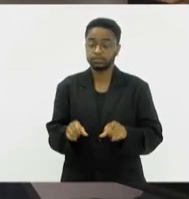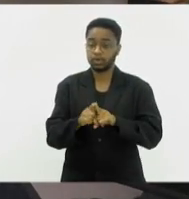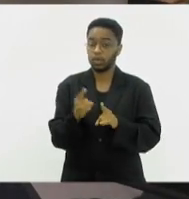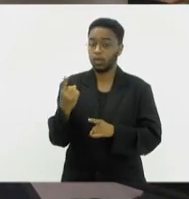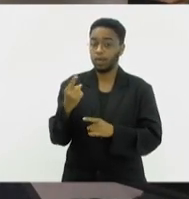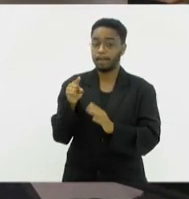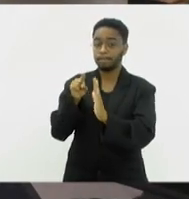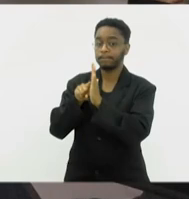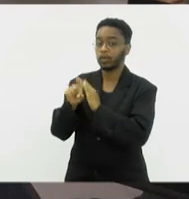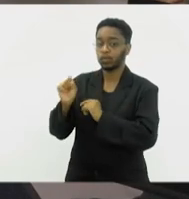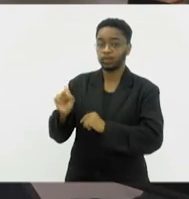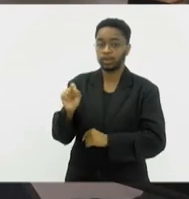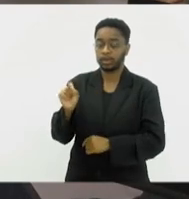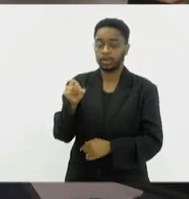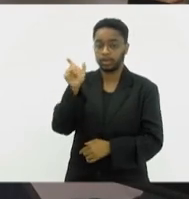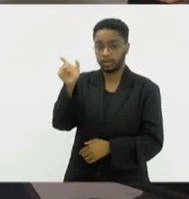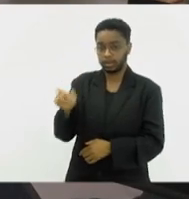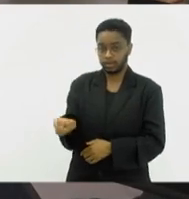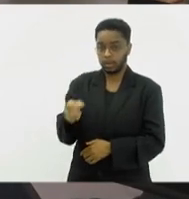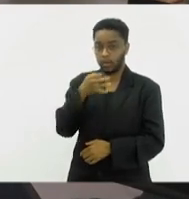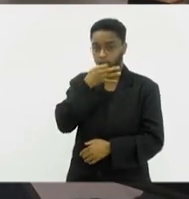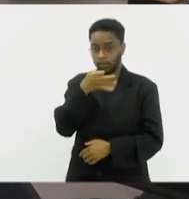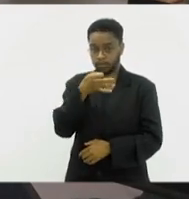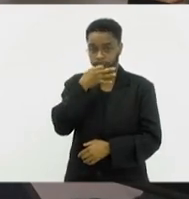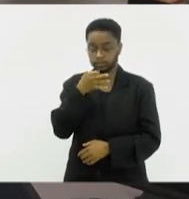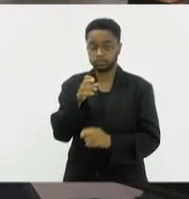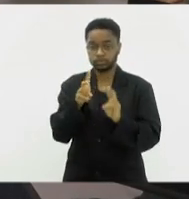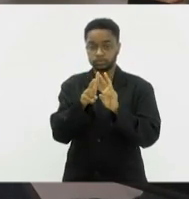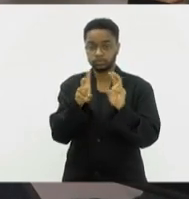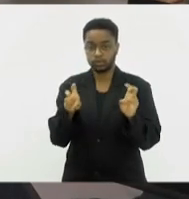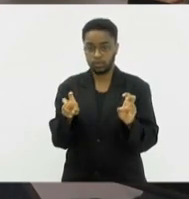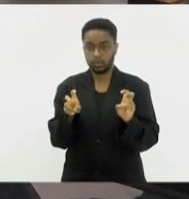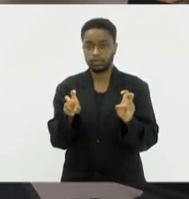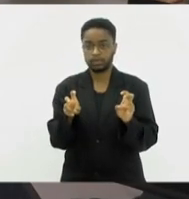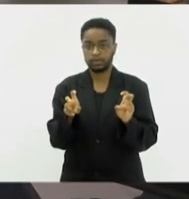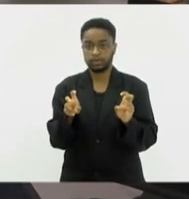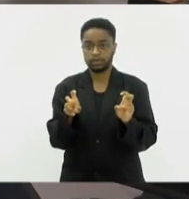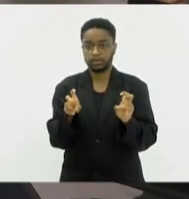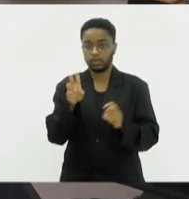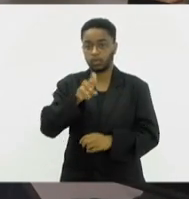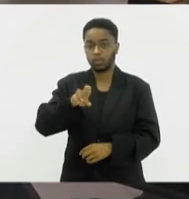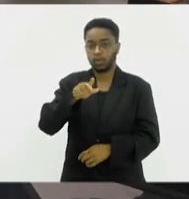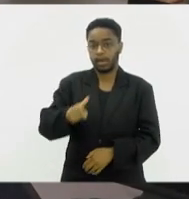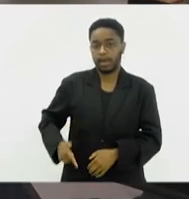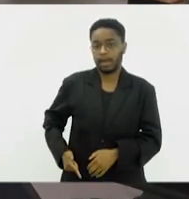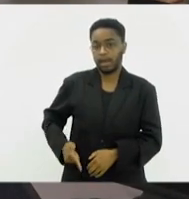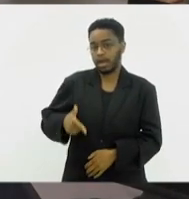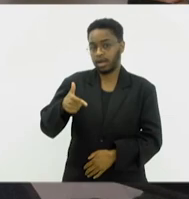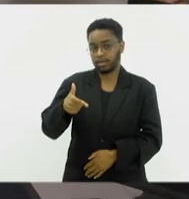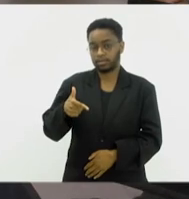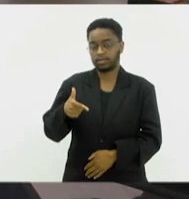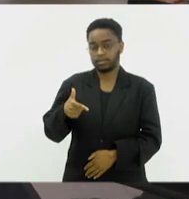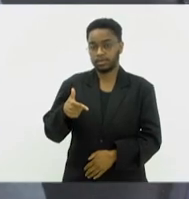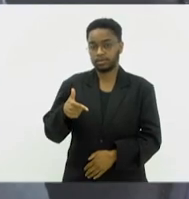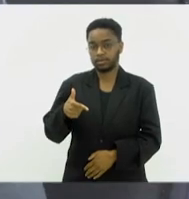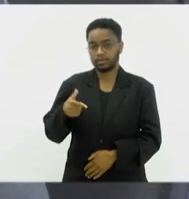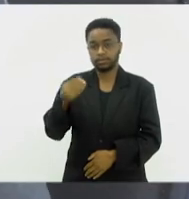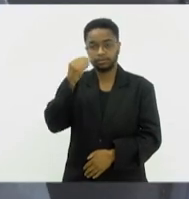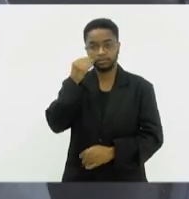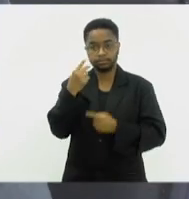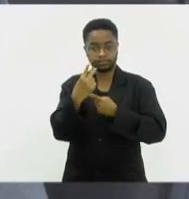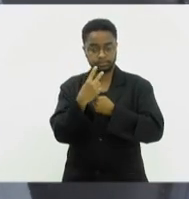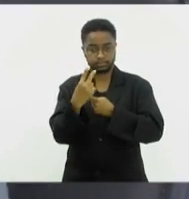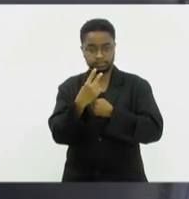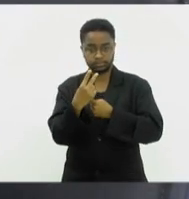ele é a opinião do senhor Elivelto sobre a questão do uso de armas de fogo para